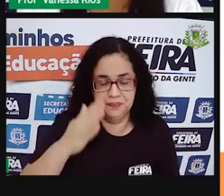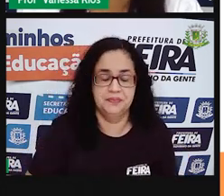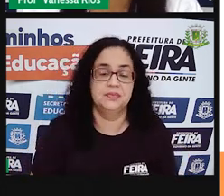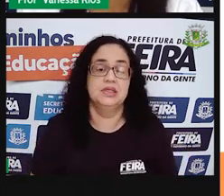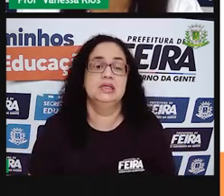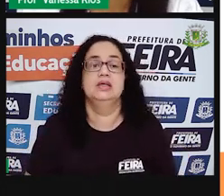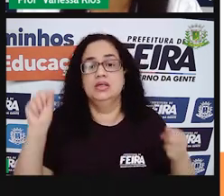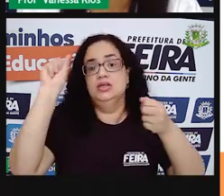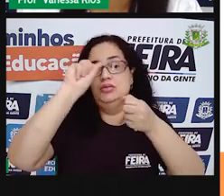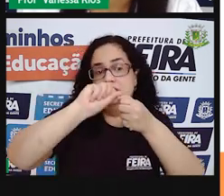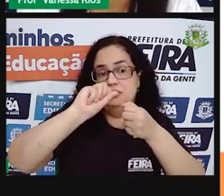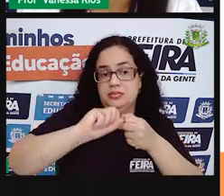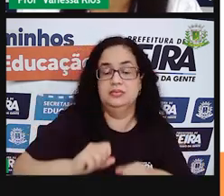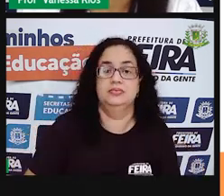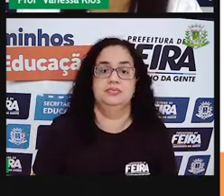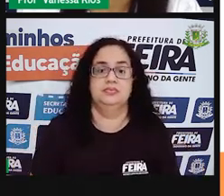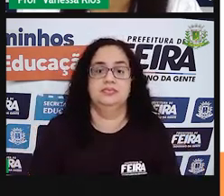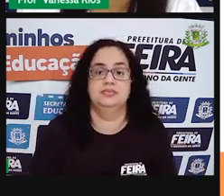foram construídas.